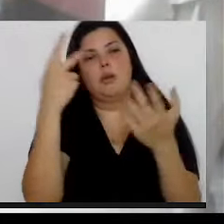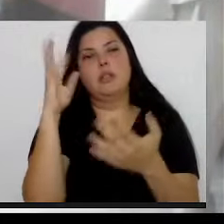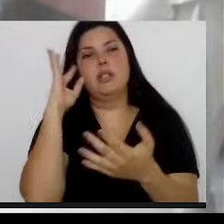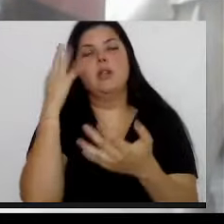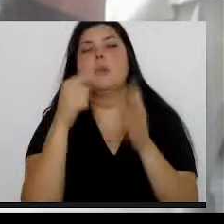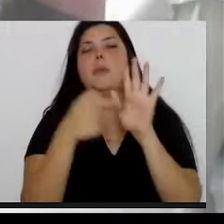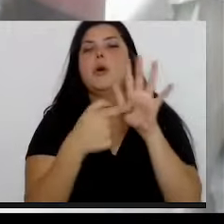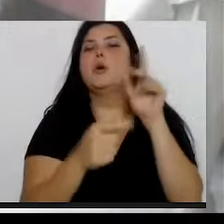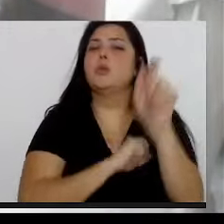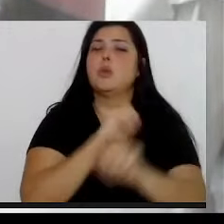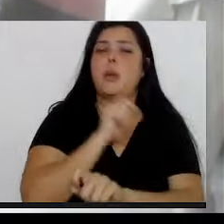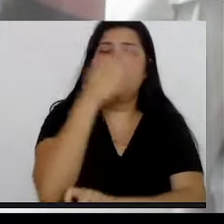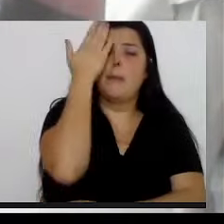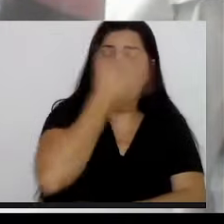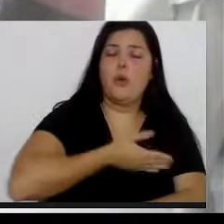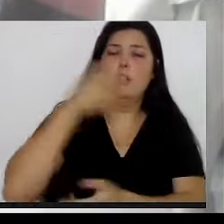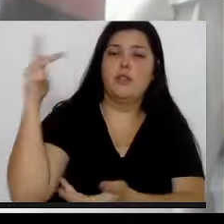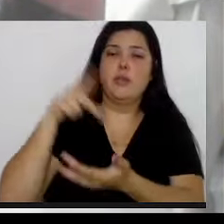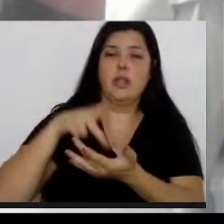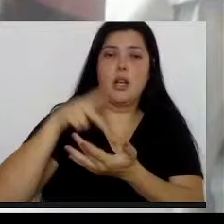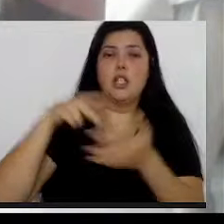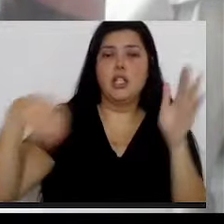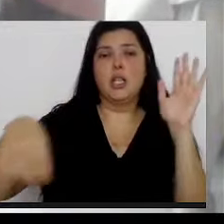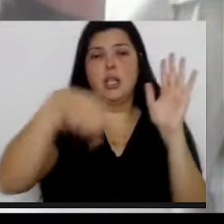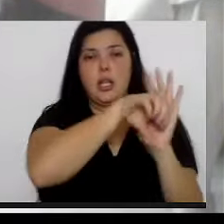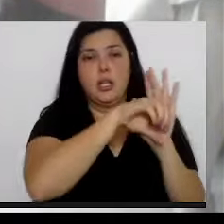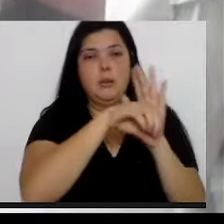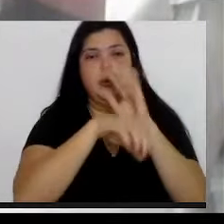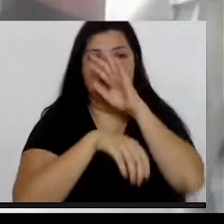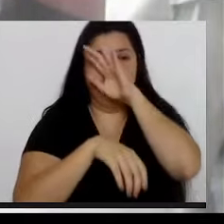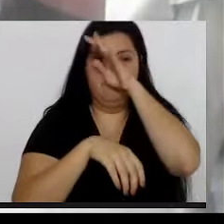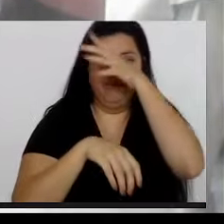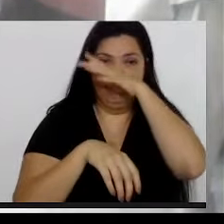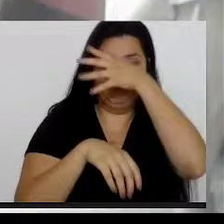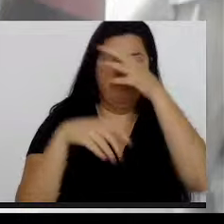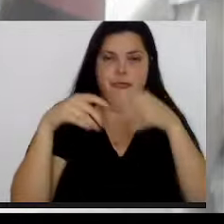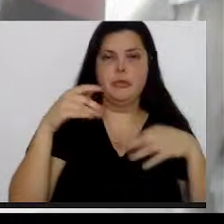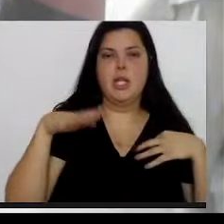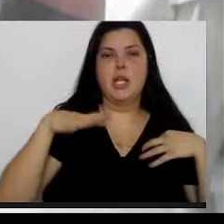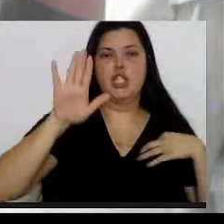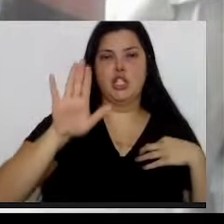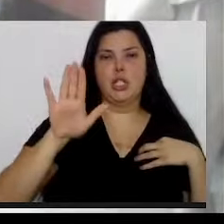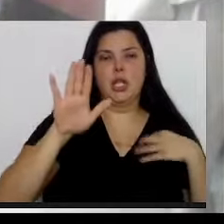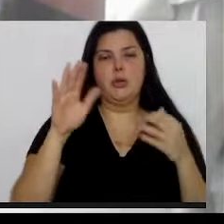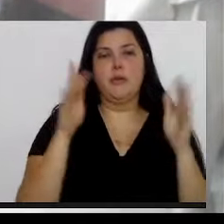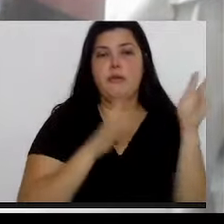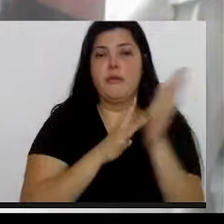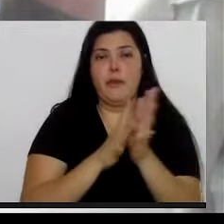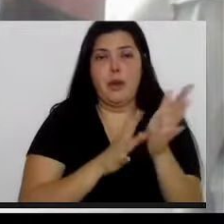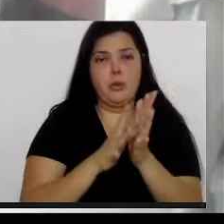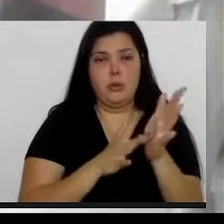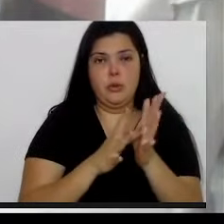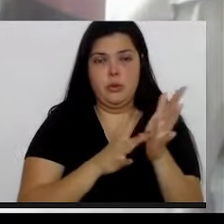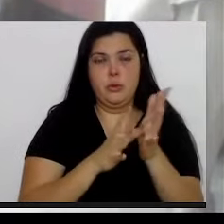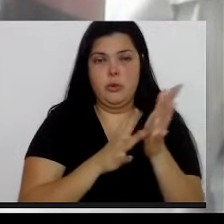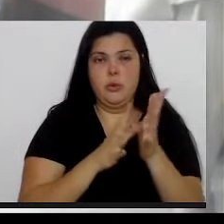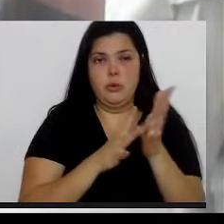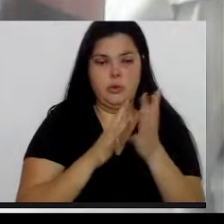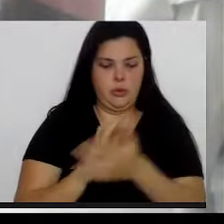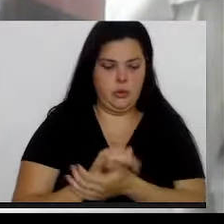surgir a prova robusta de fraude quanto à caracterização das candidaturas fictícias. Ante o